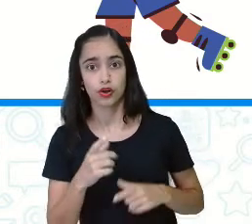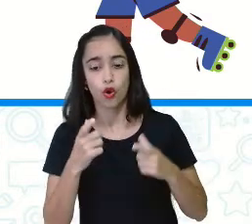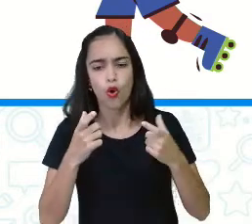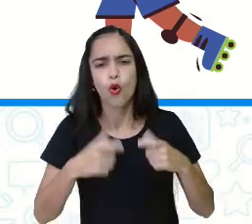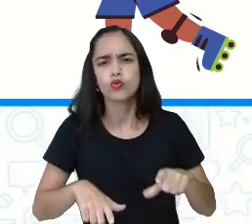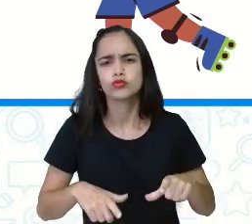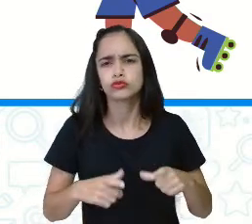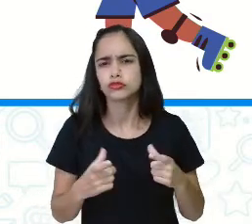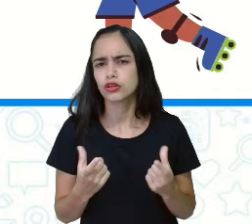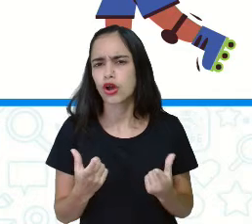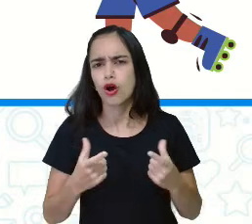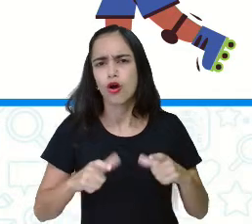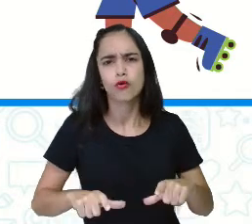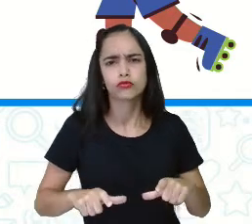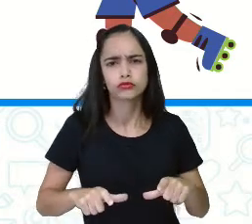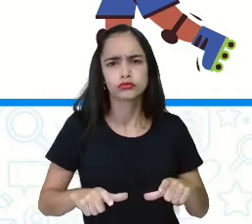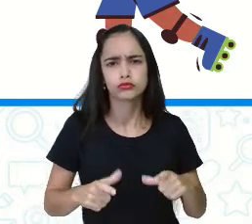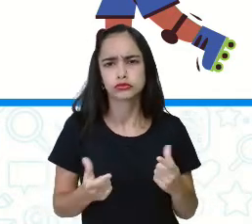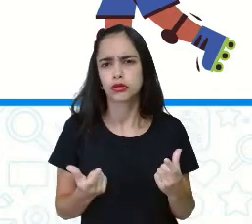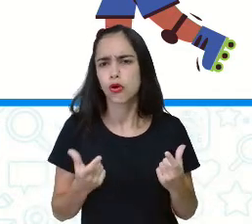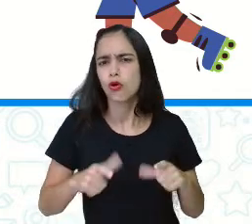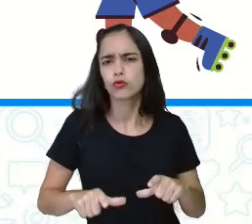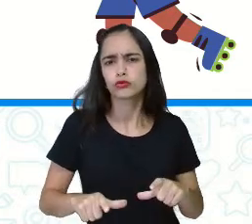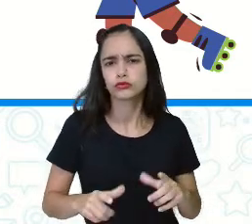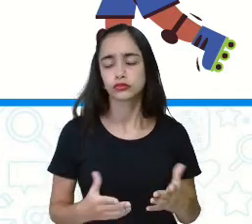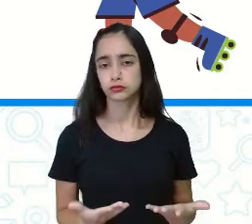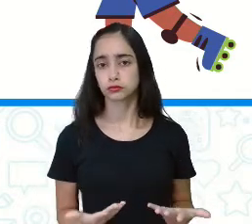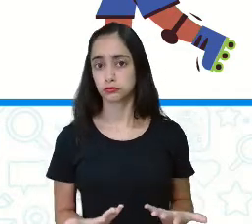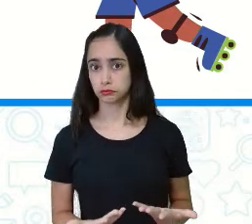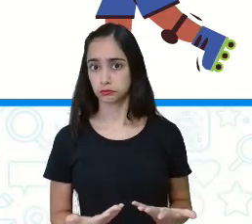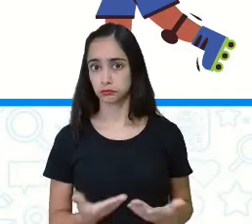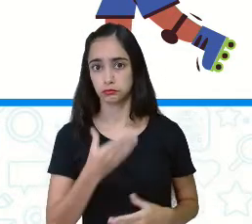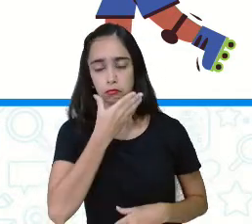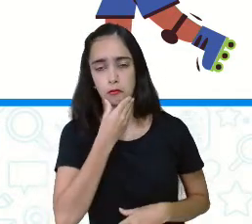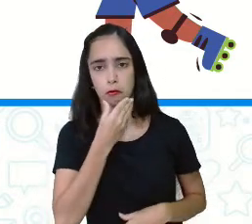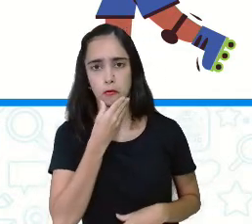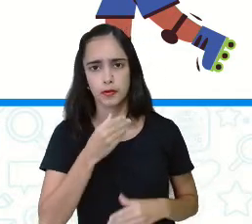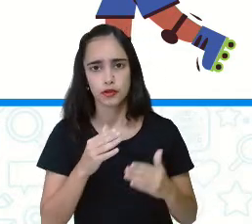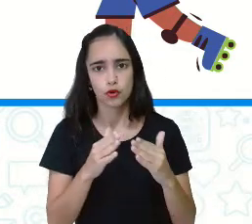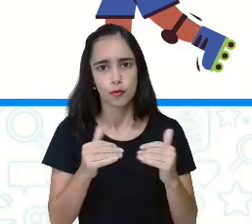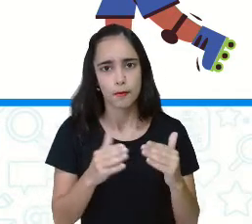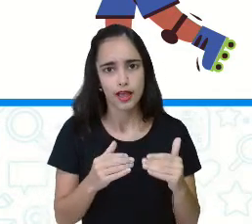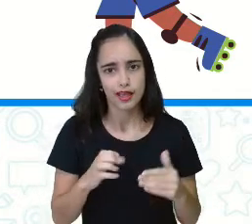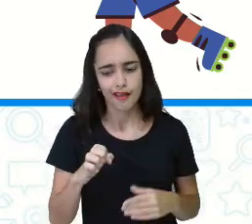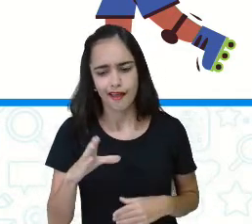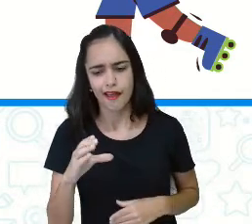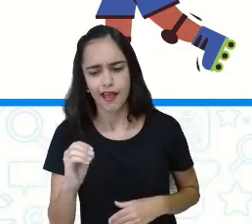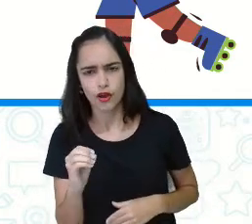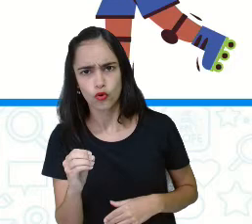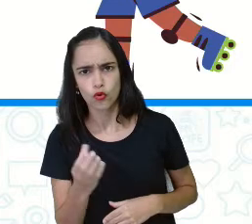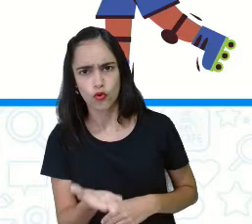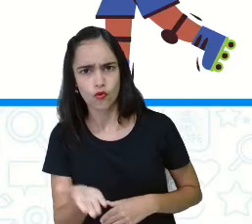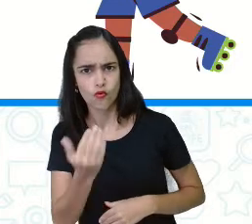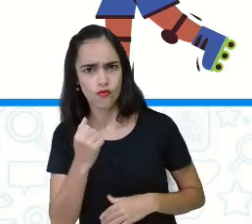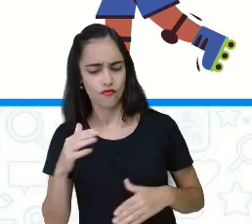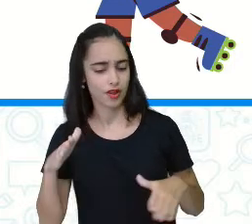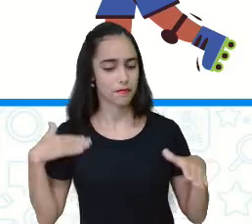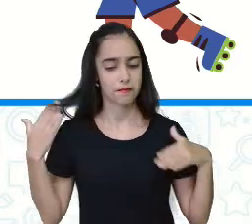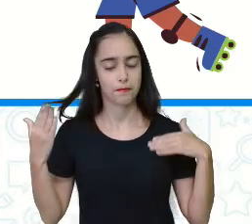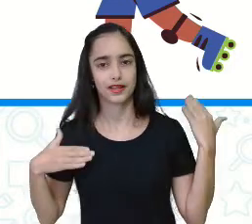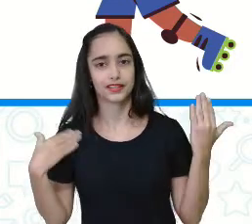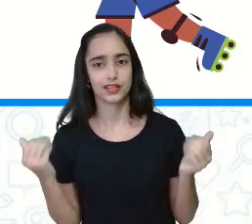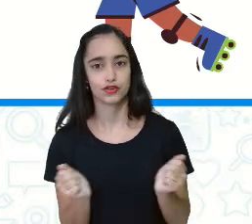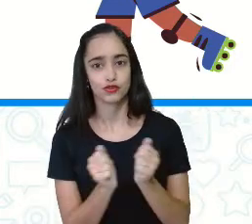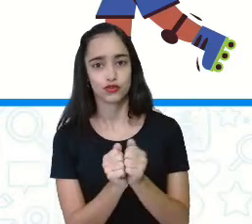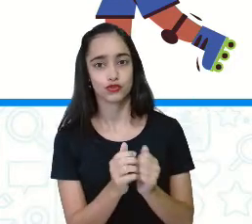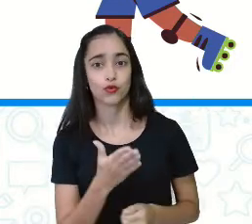onde, onde? O menino também lhe pede, eco, vem passear comigo,